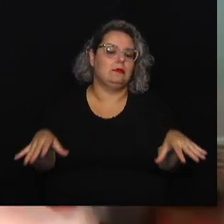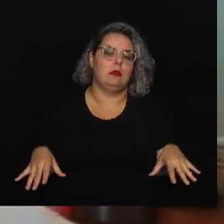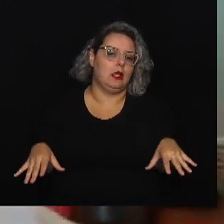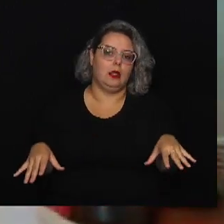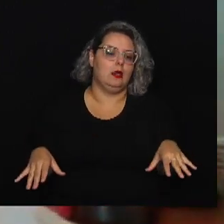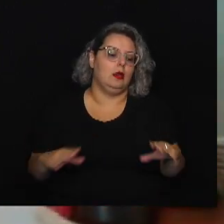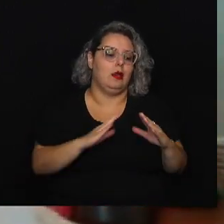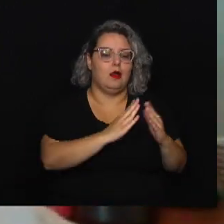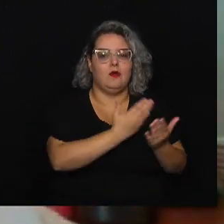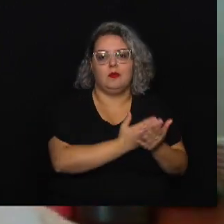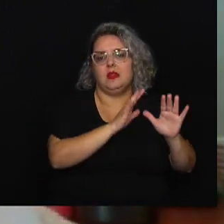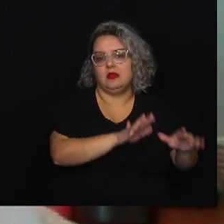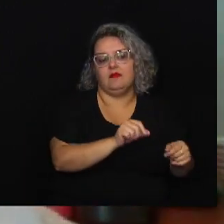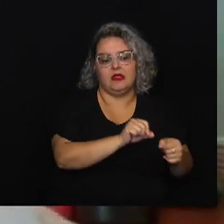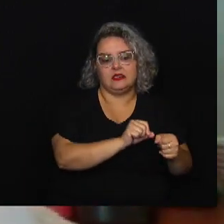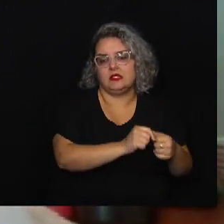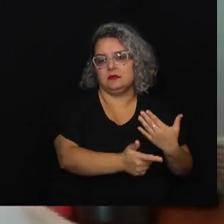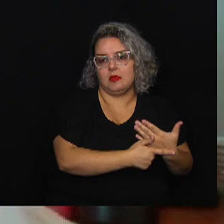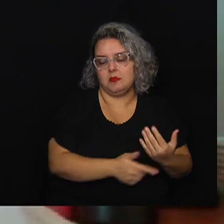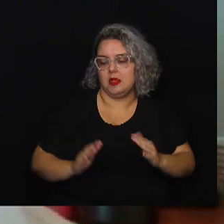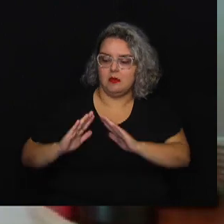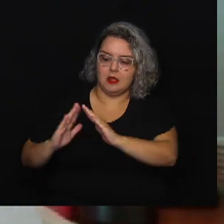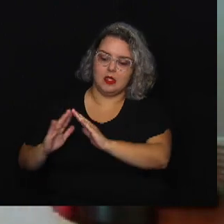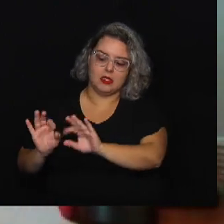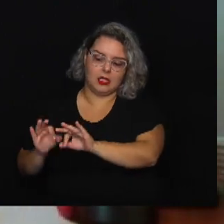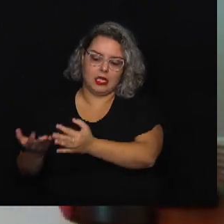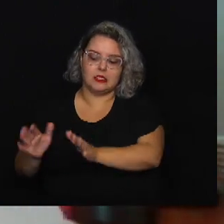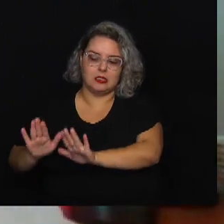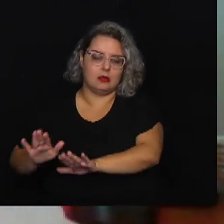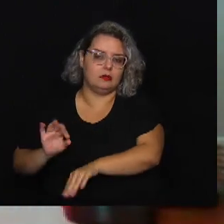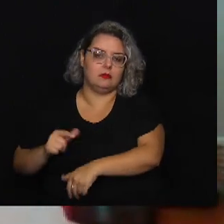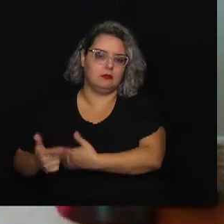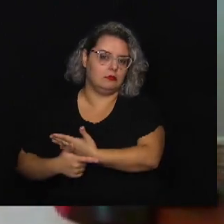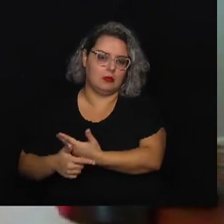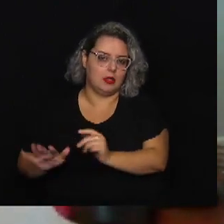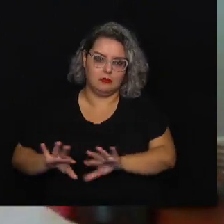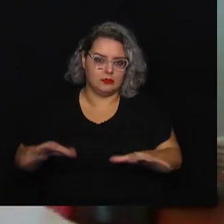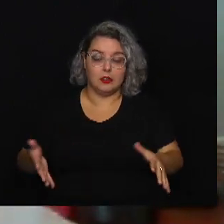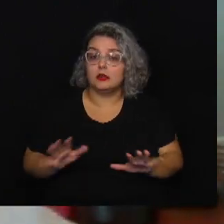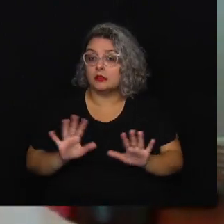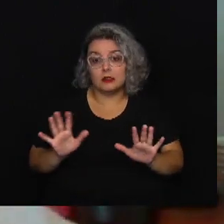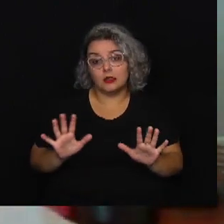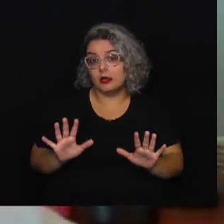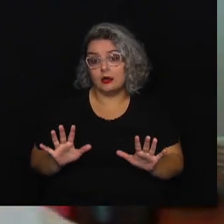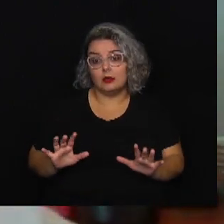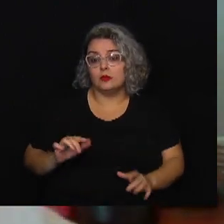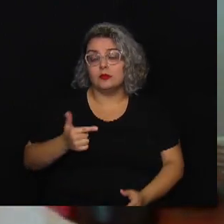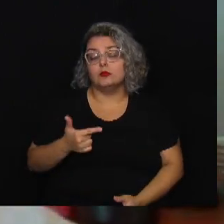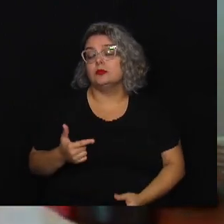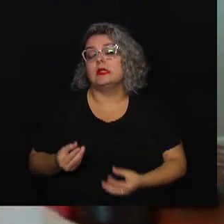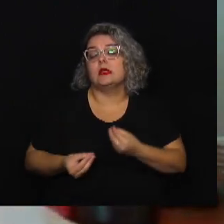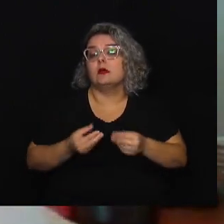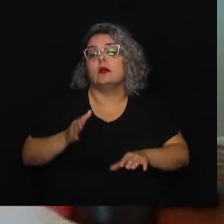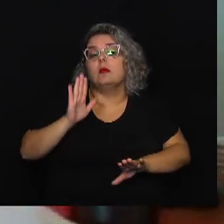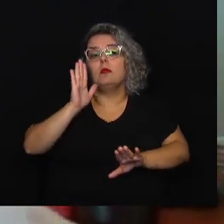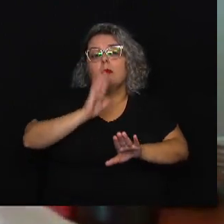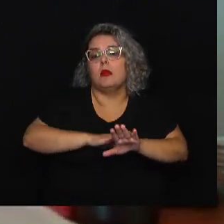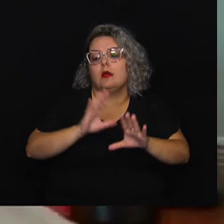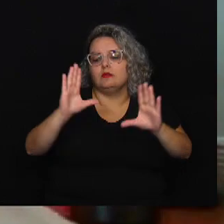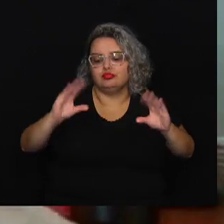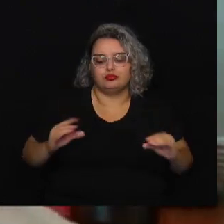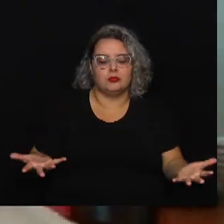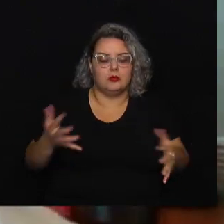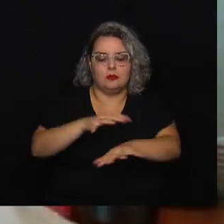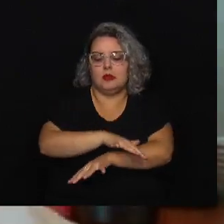é a família, né? A gente não desliga a função escola da criança, agora você vai